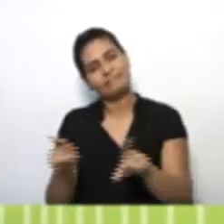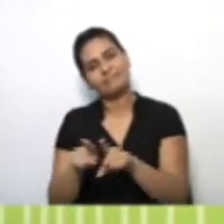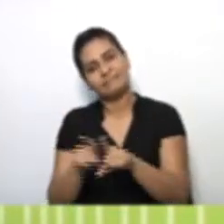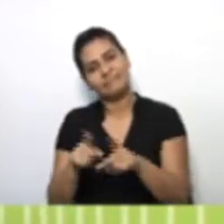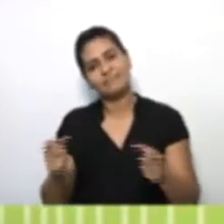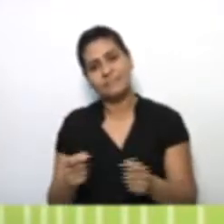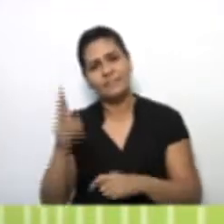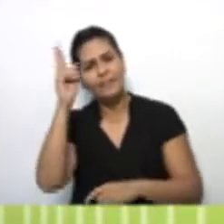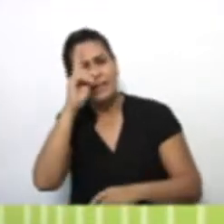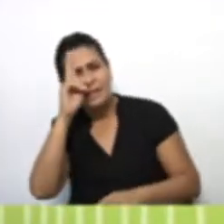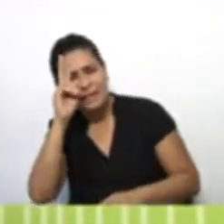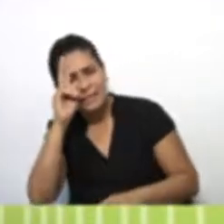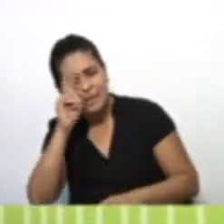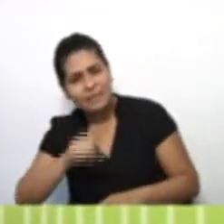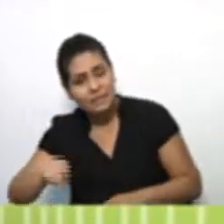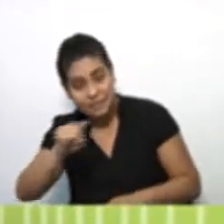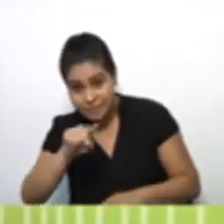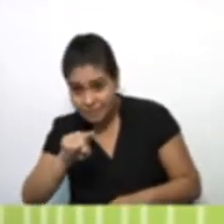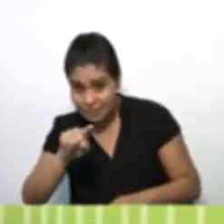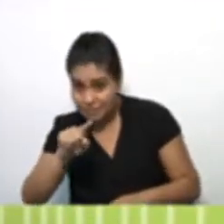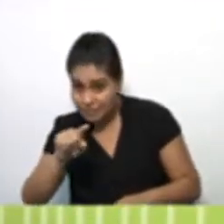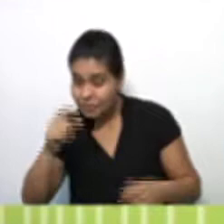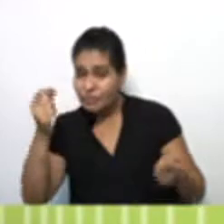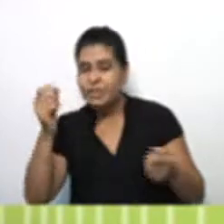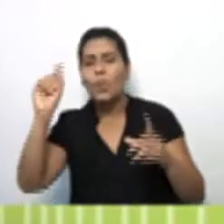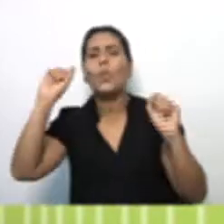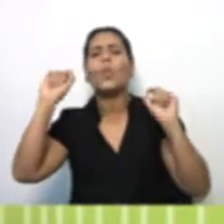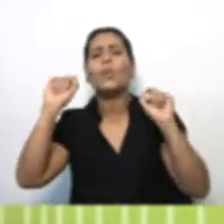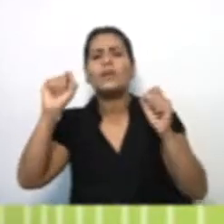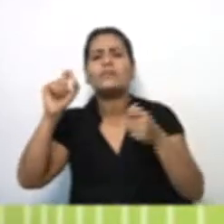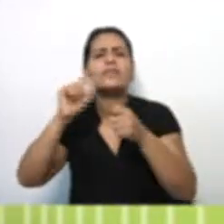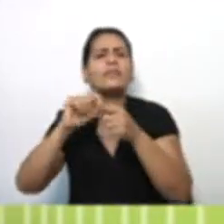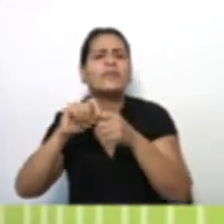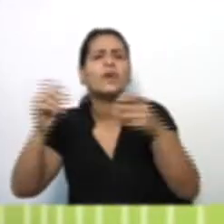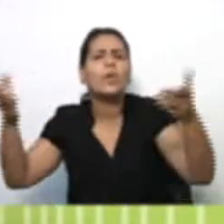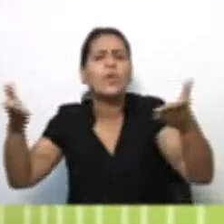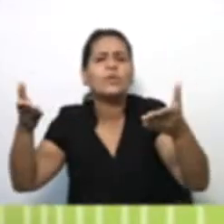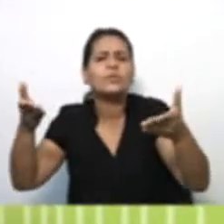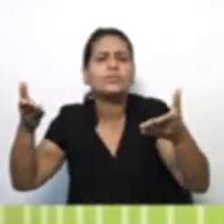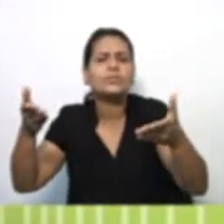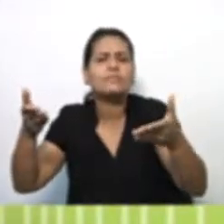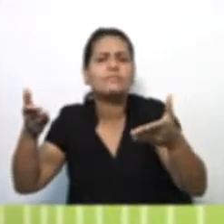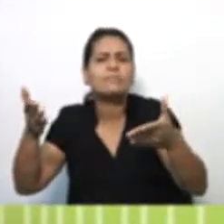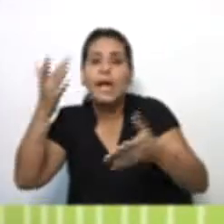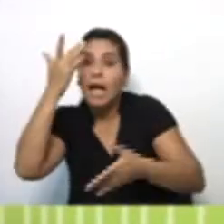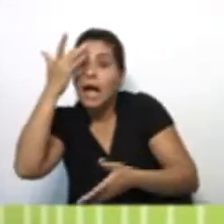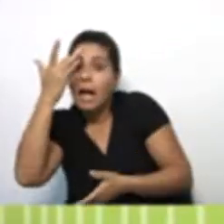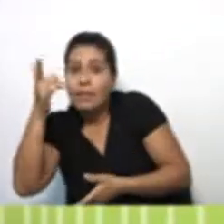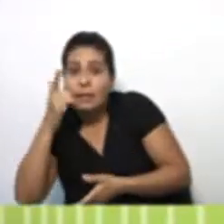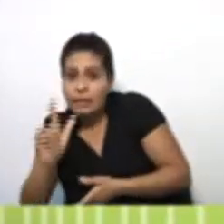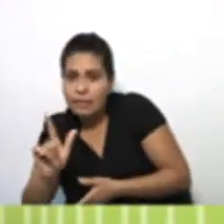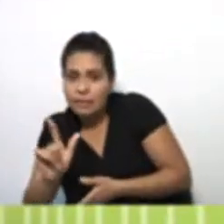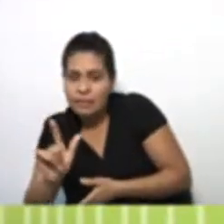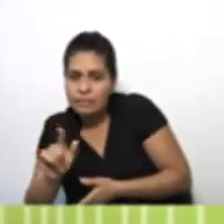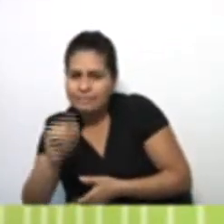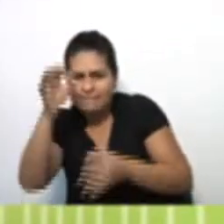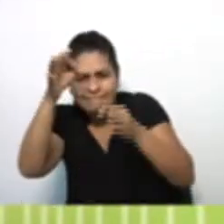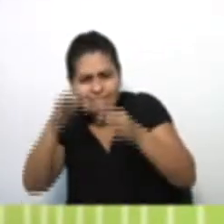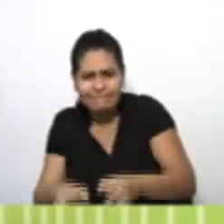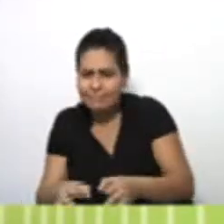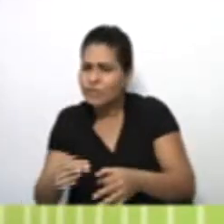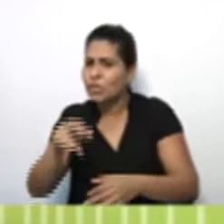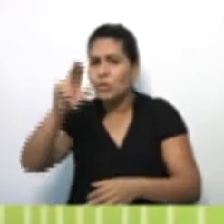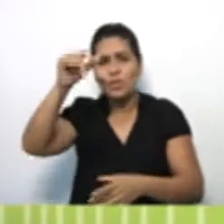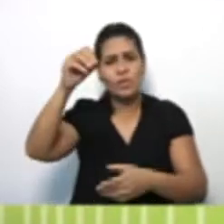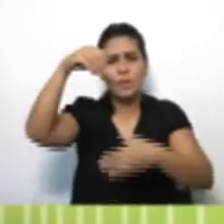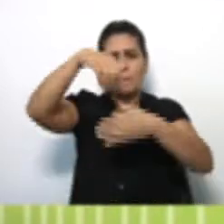responder. Mas lembre-se de uma situação. Você está plantando hoje, você vai colher amanhã. Tenha certeza disso, tá? Ninguém